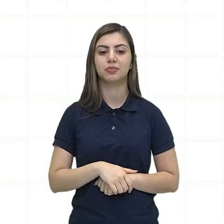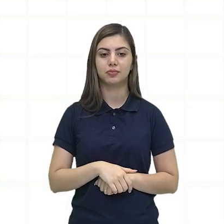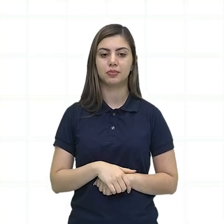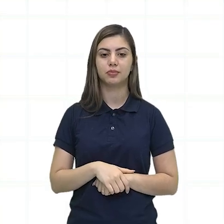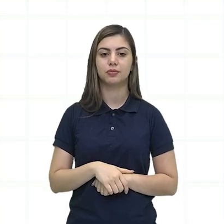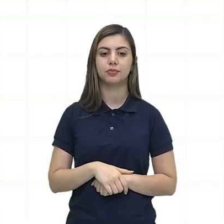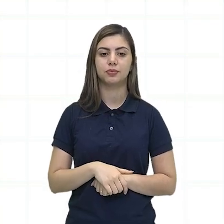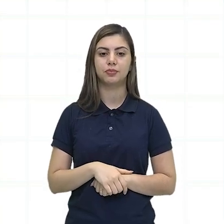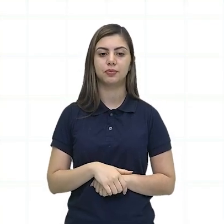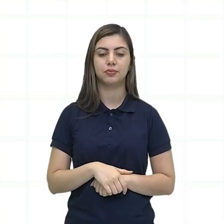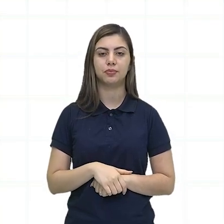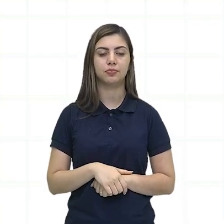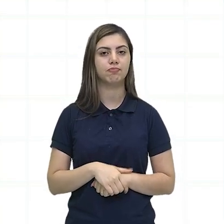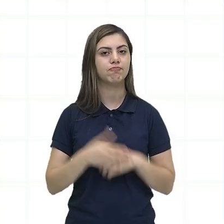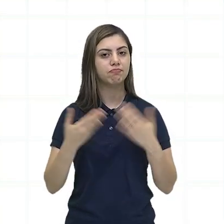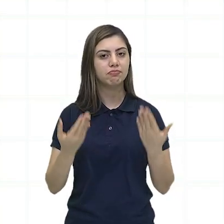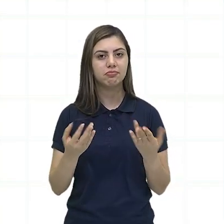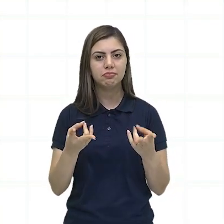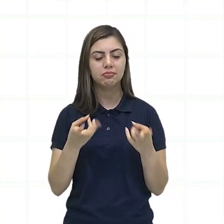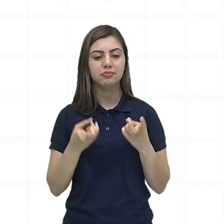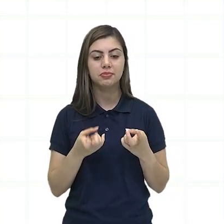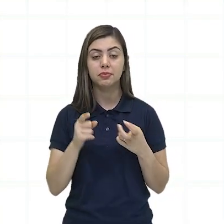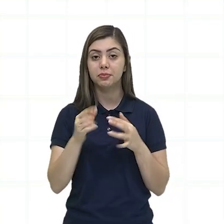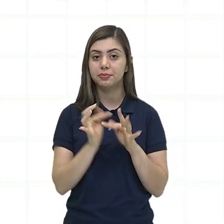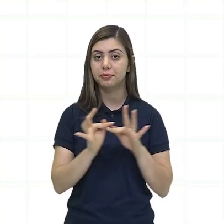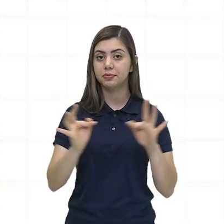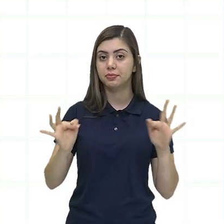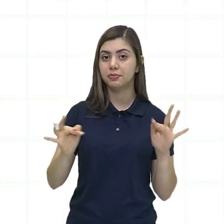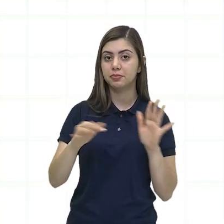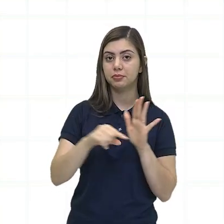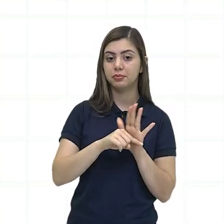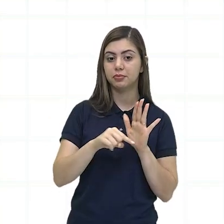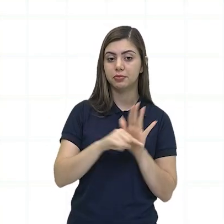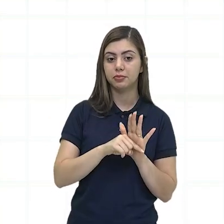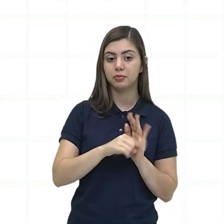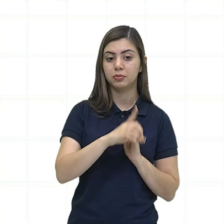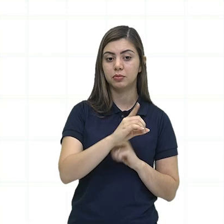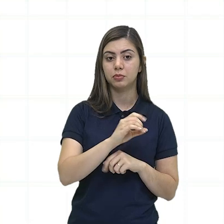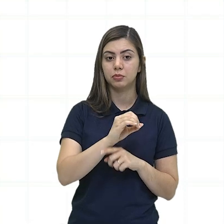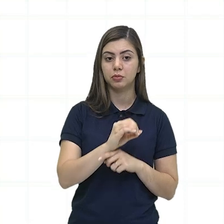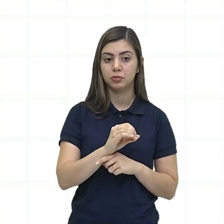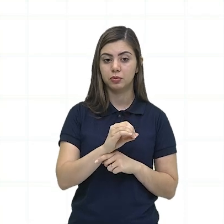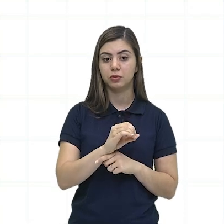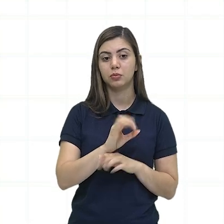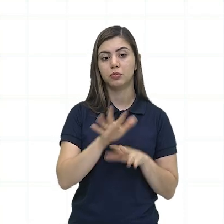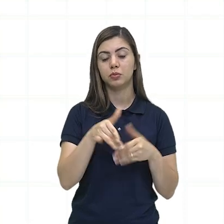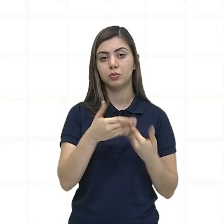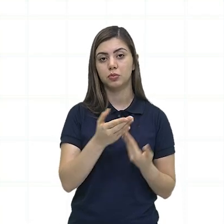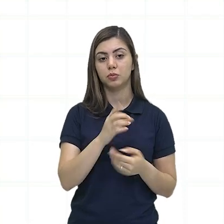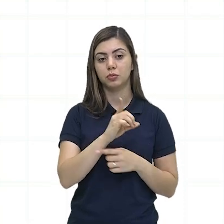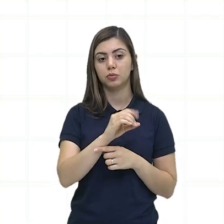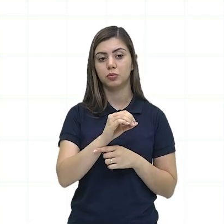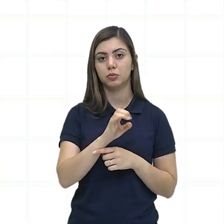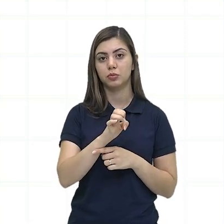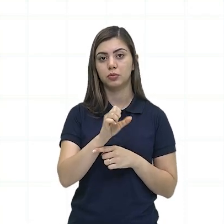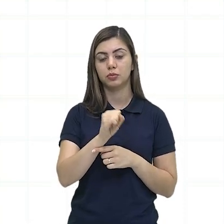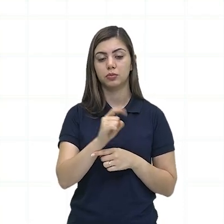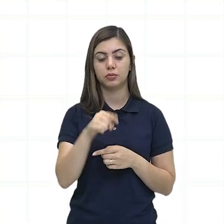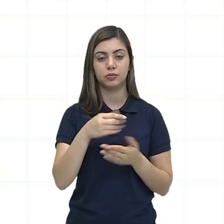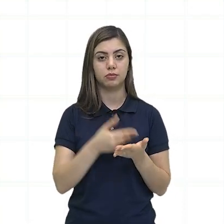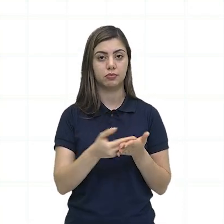Ok? Então, sempre na negativa, o don't ou doesn't vai ficar ali no meio da frase. E